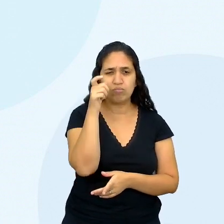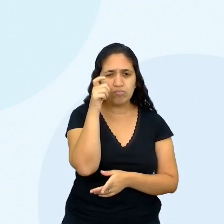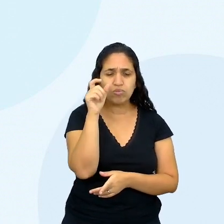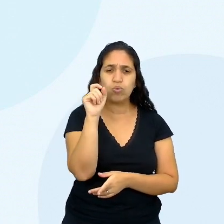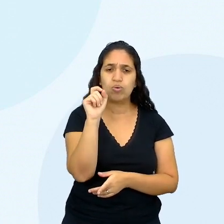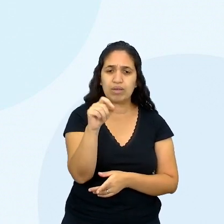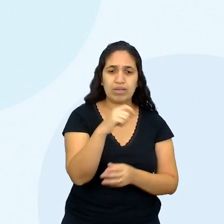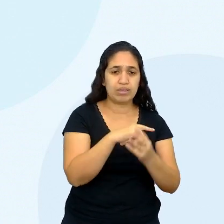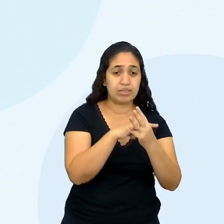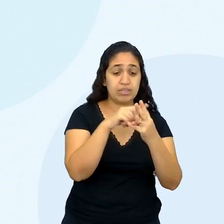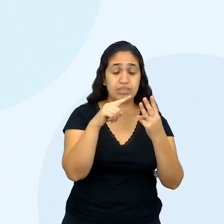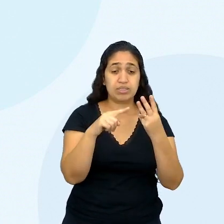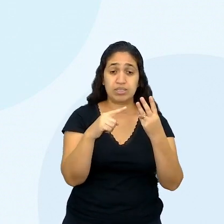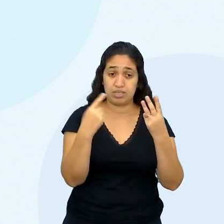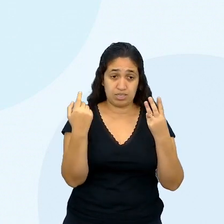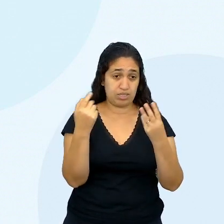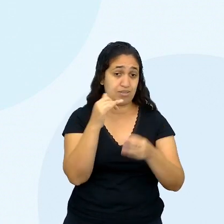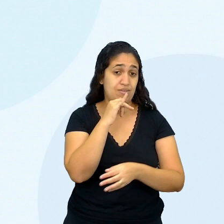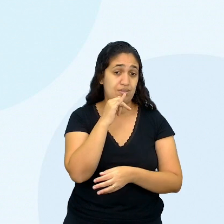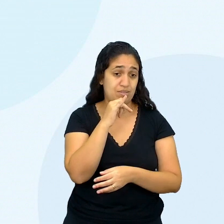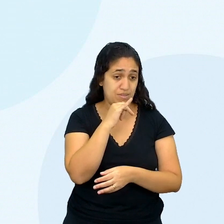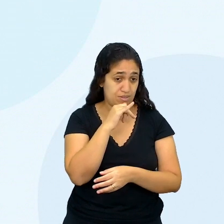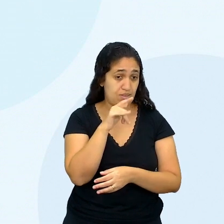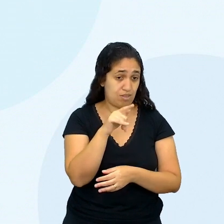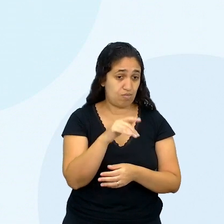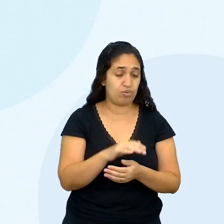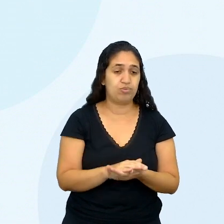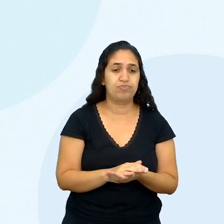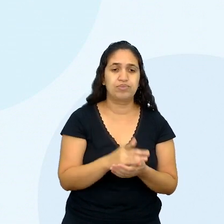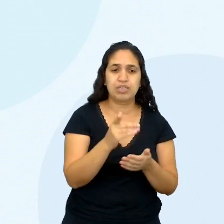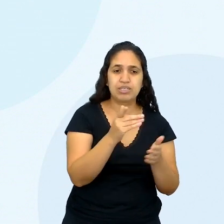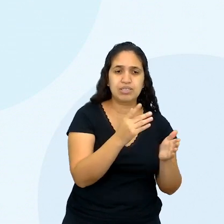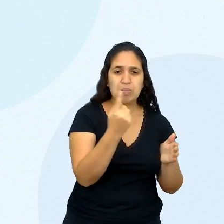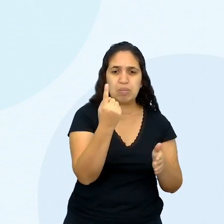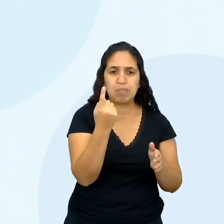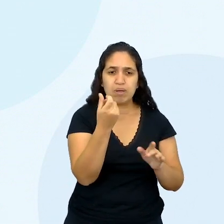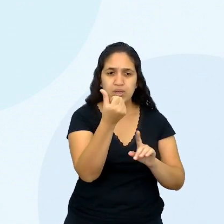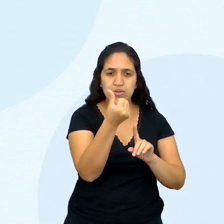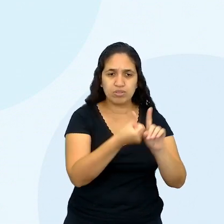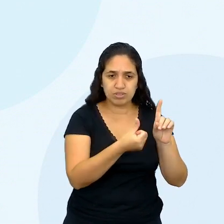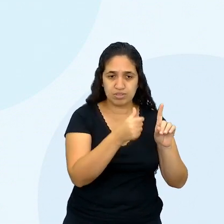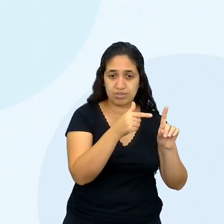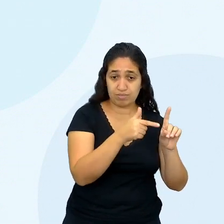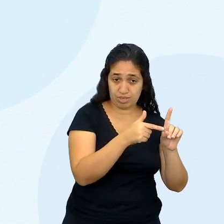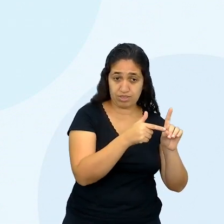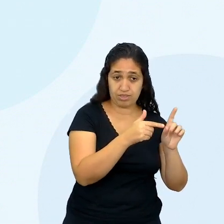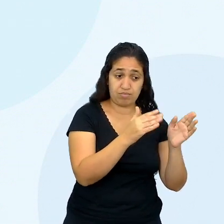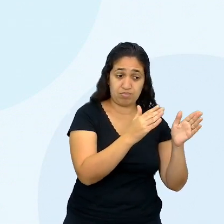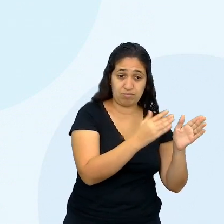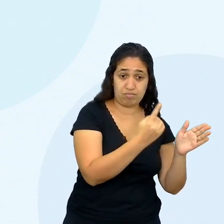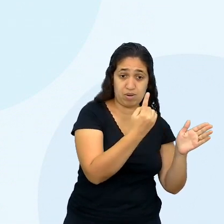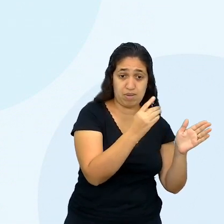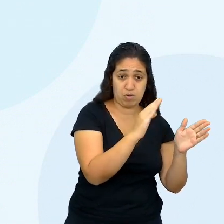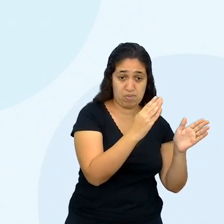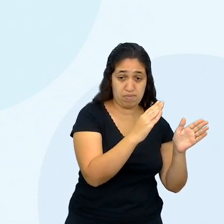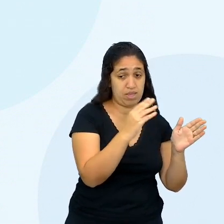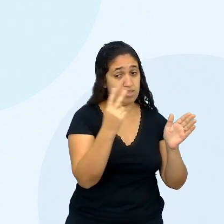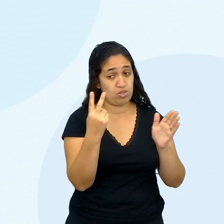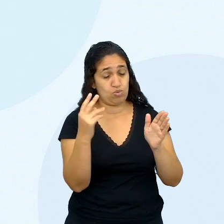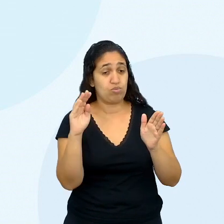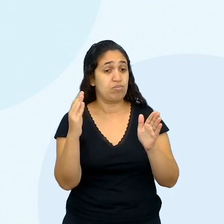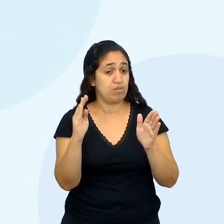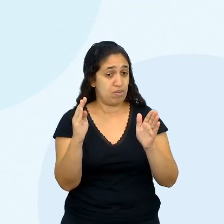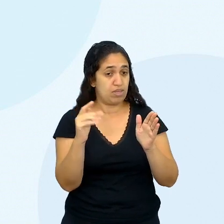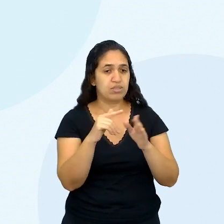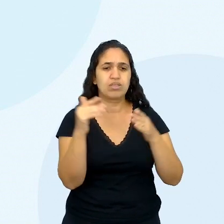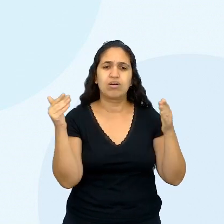três exemplos, são exemplos onde está acontecendo nesse nosso primeiro semestre, ou seja, ou no primeiro ou no segundo bimestre. Então,